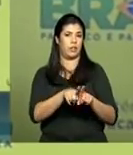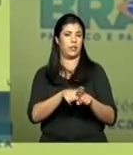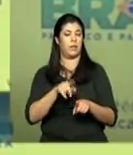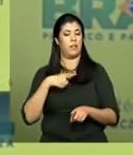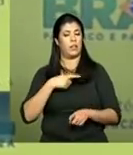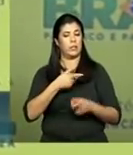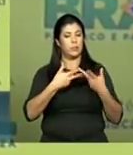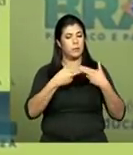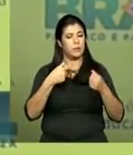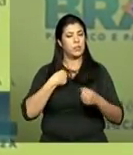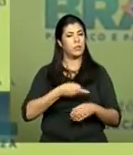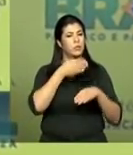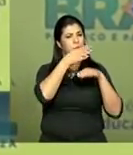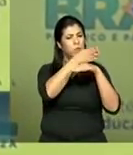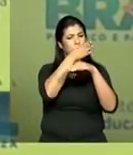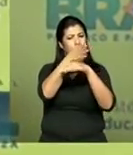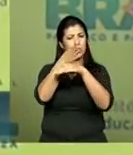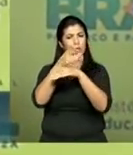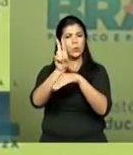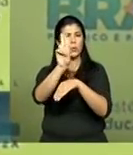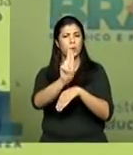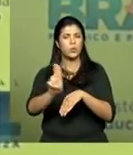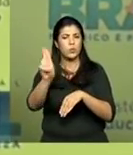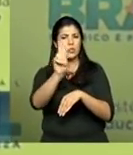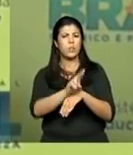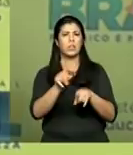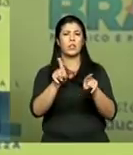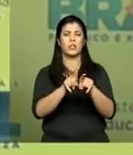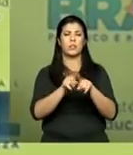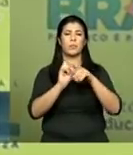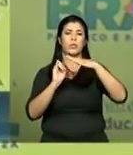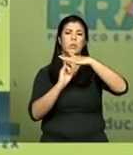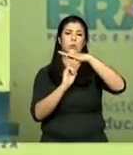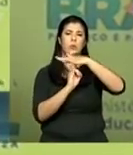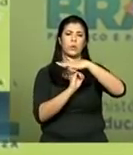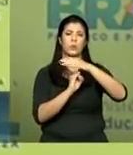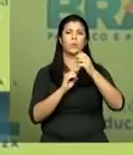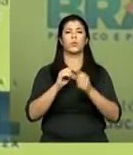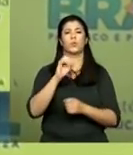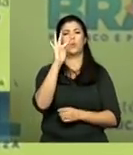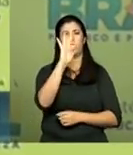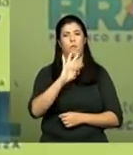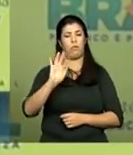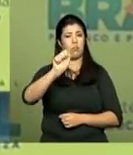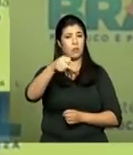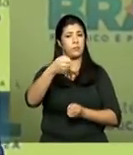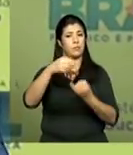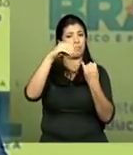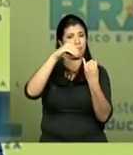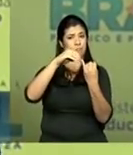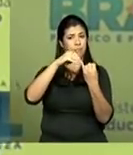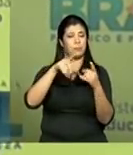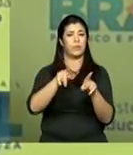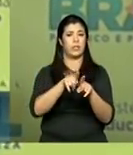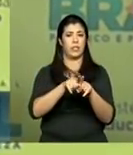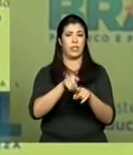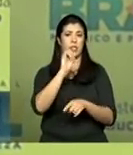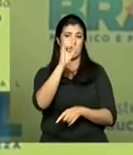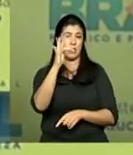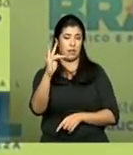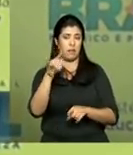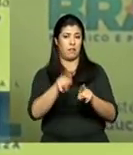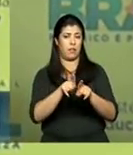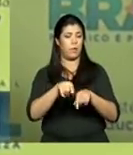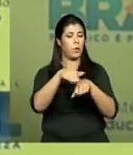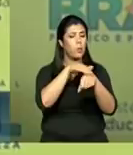visitarei todas as universidades e institutos federais, conversarei com seus reitores e também com seus